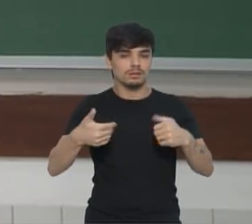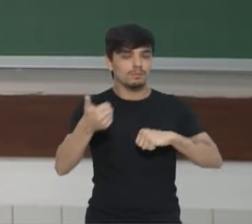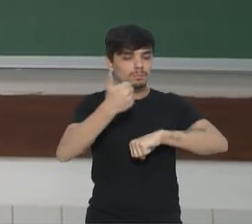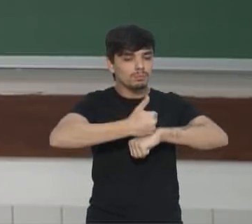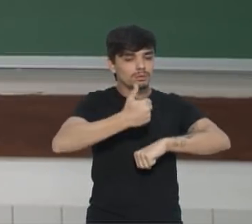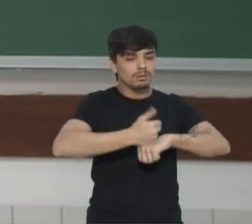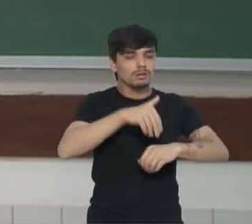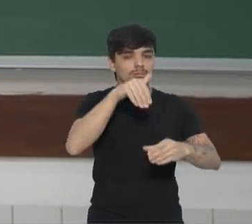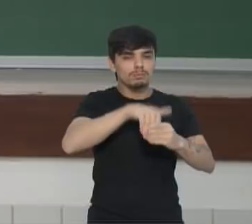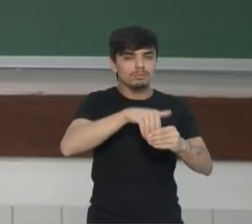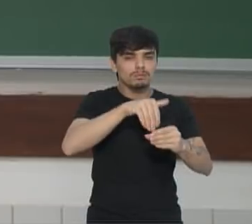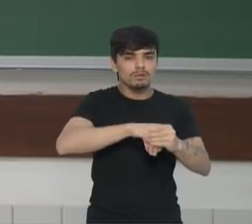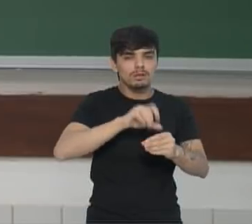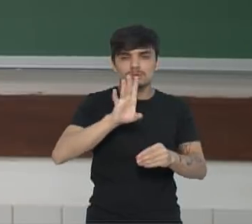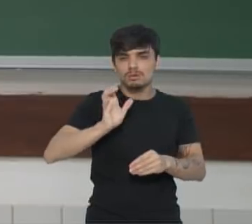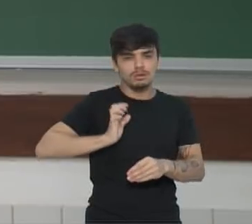resolvido.